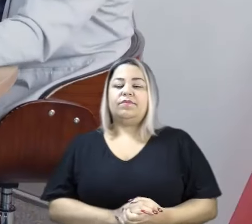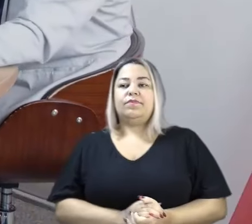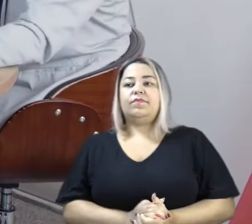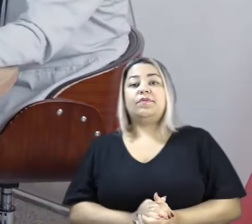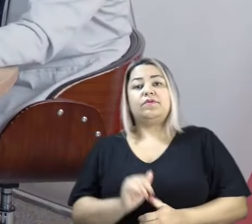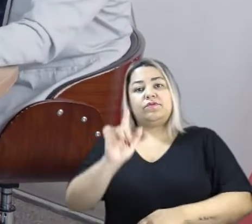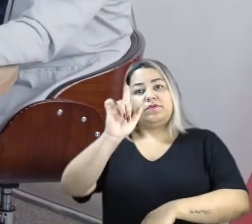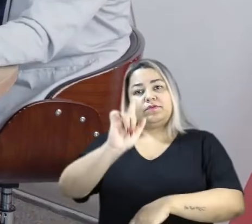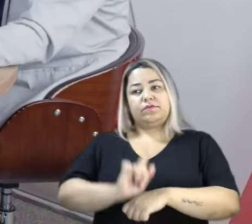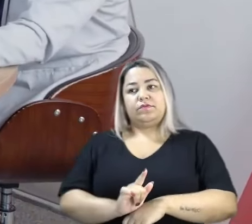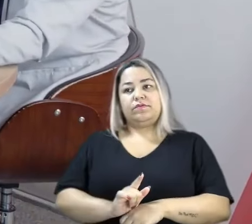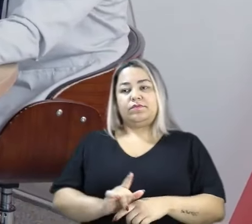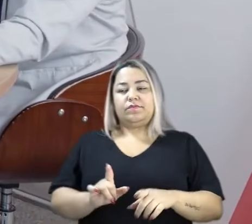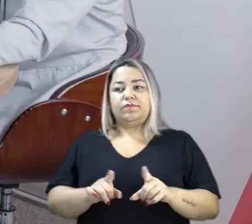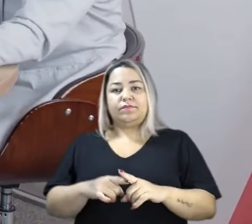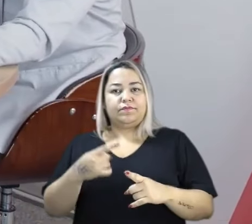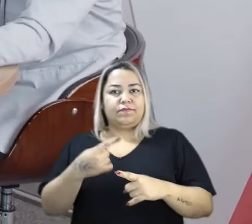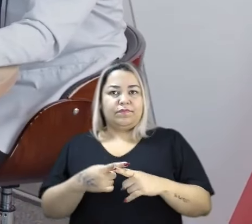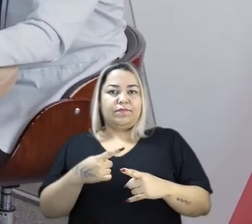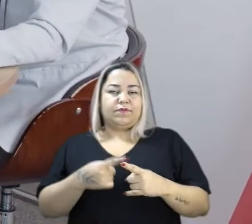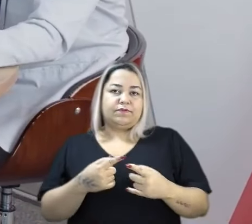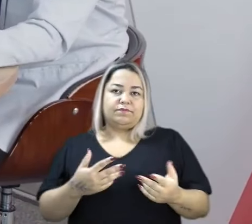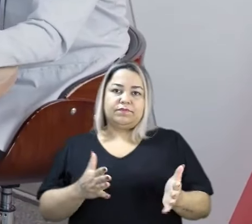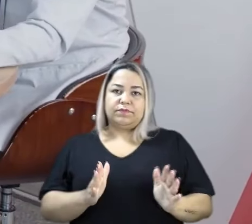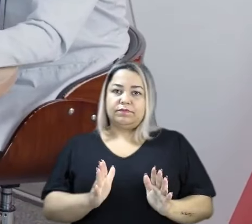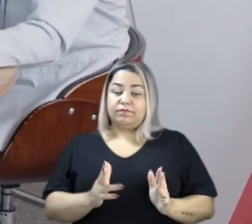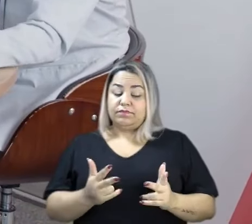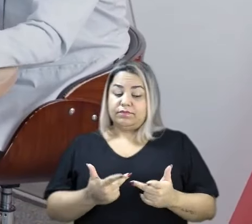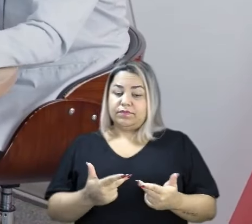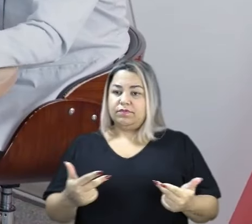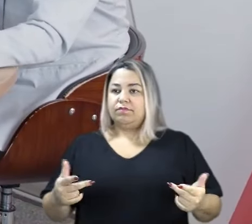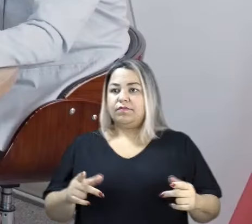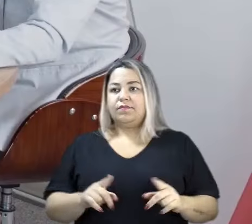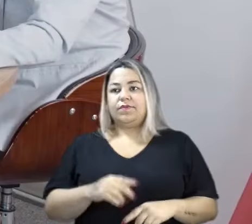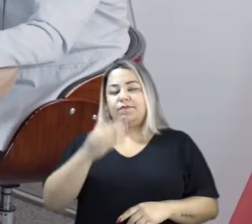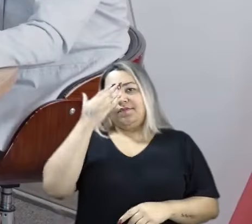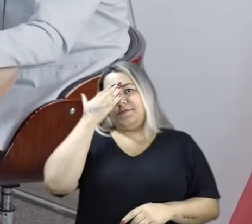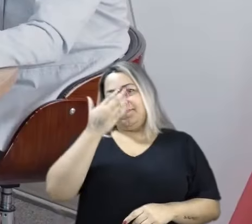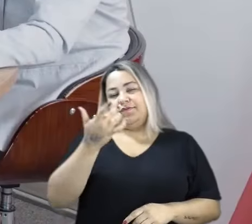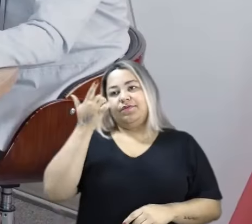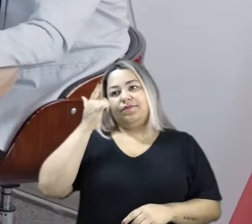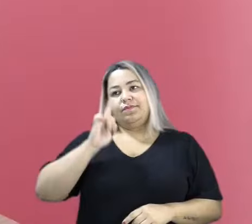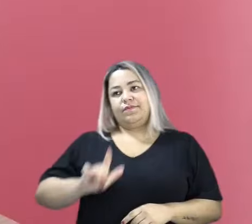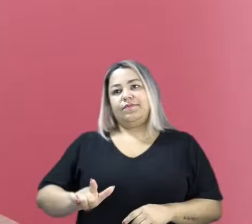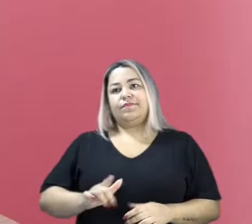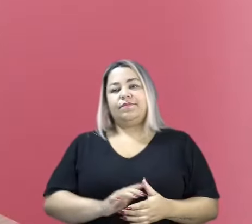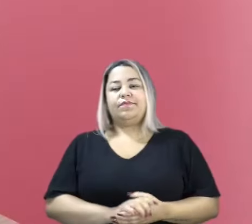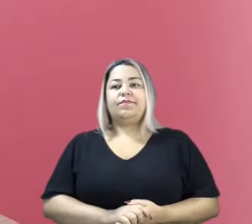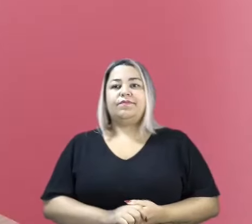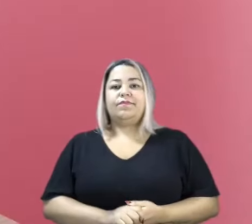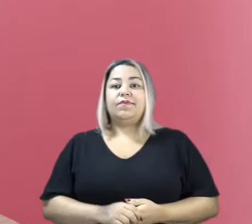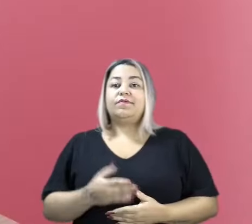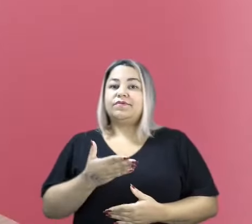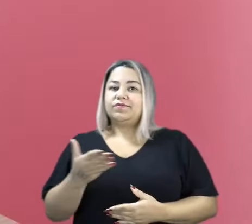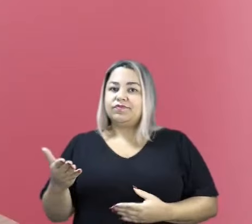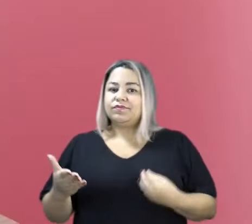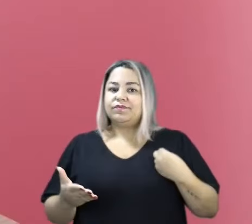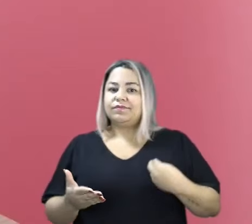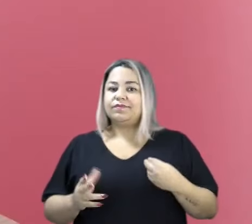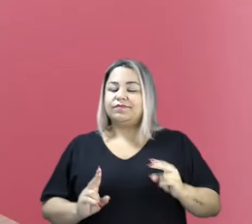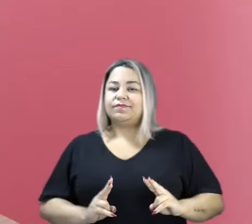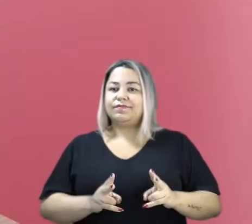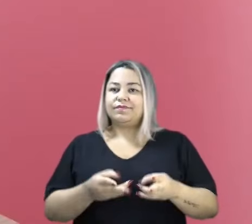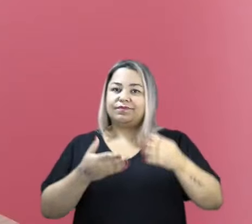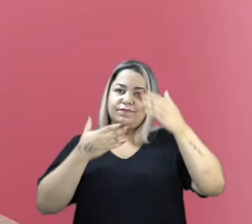nessa gestão, né? Por conta dessa divergência. Mas é isso. Muito obrigado mais uma vez, Janaína. E para você que esteve com a gente, muito